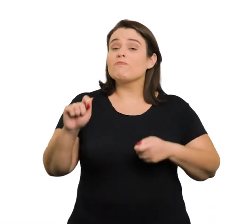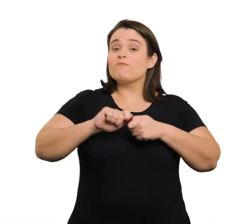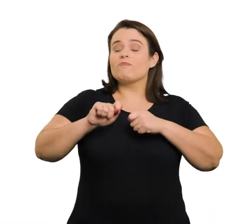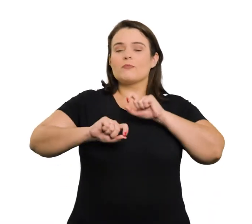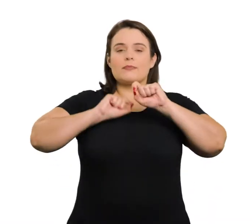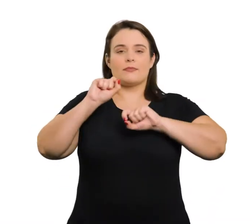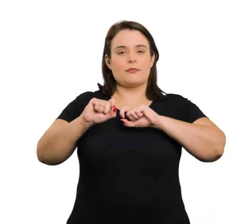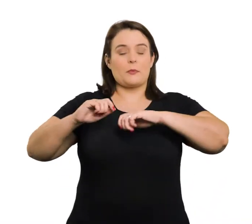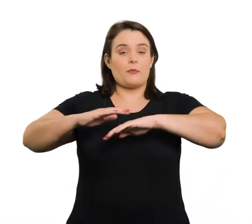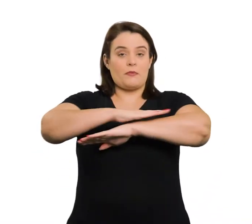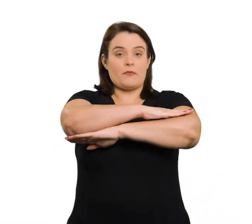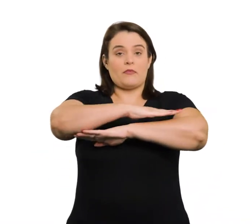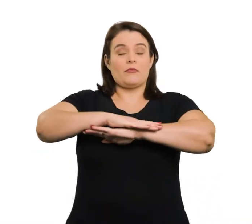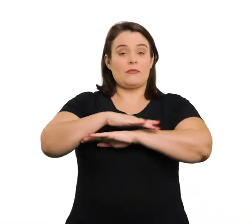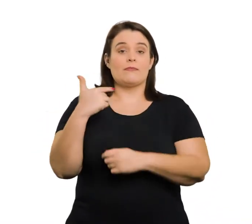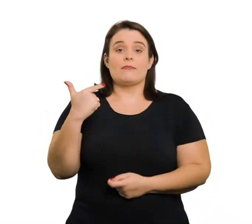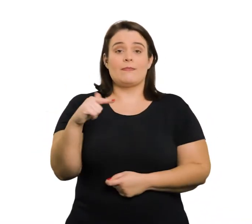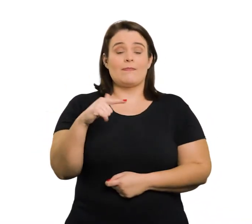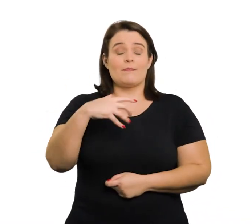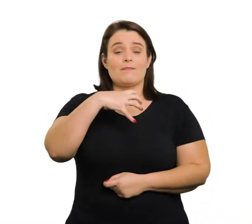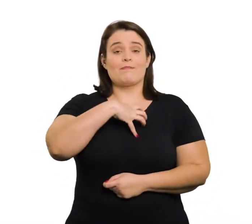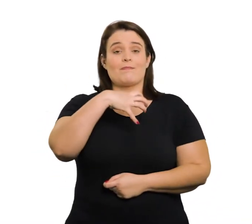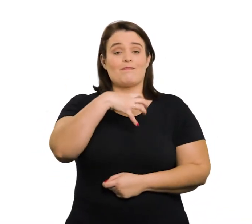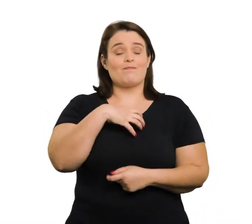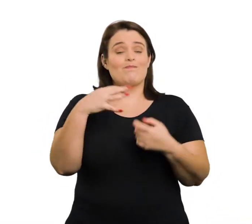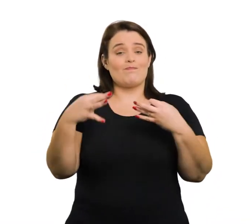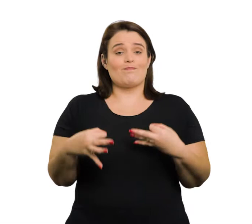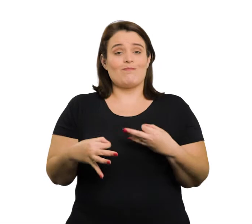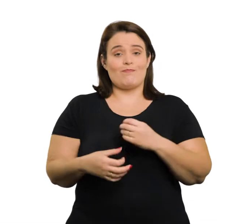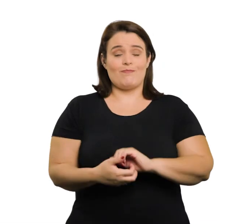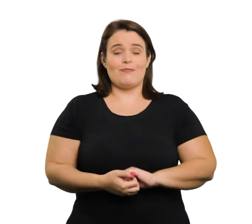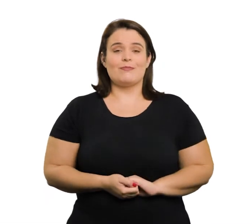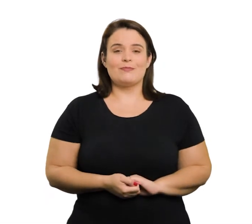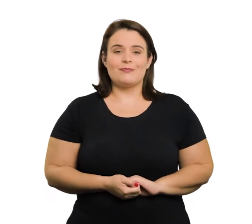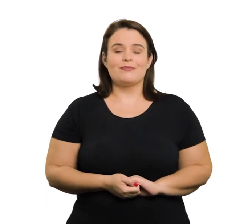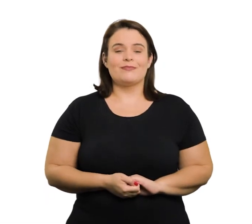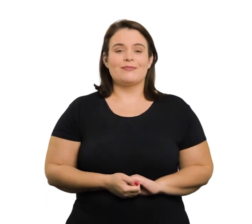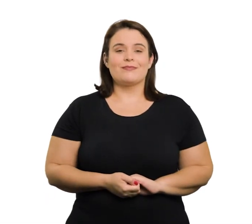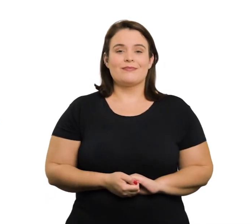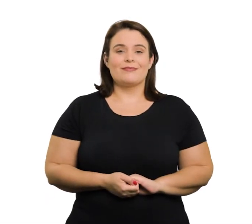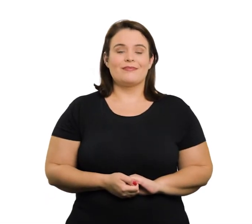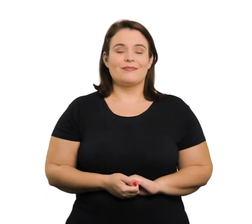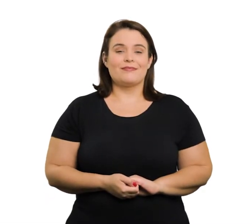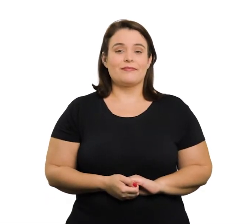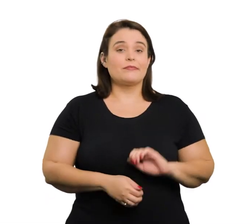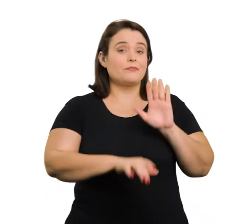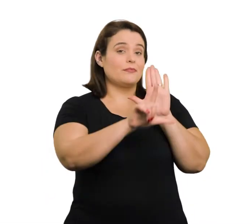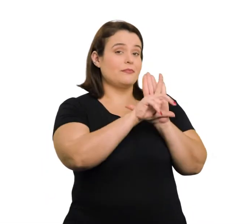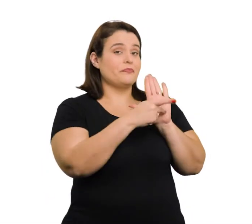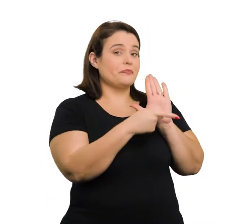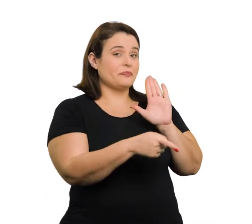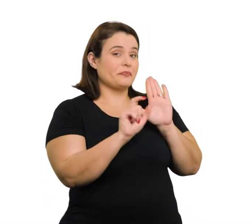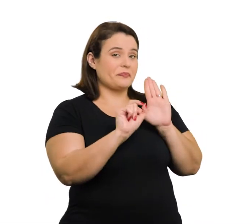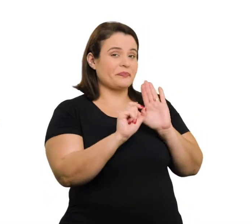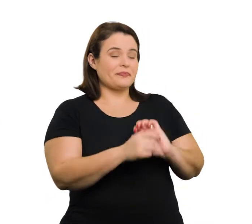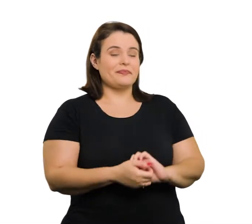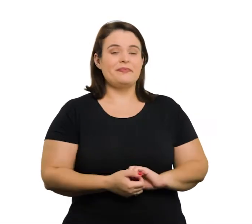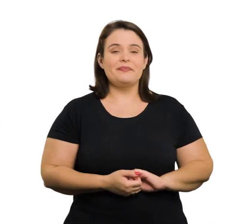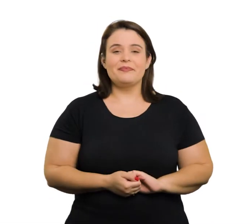que fazer quando a calçada não possui as características ideais? O que diz a